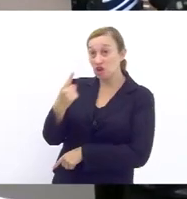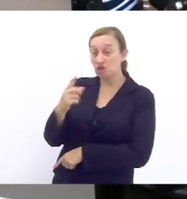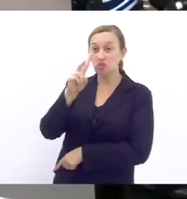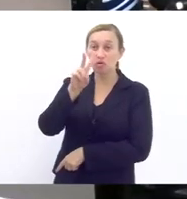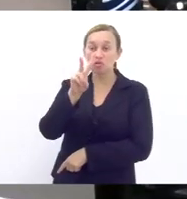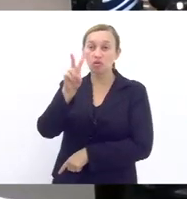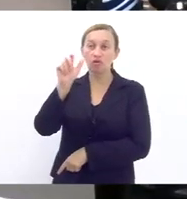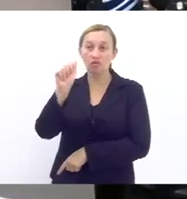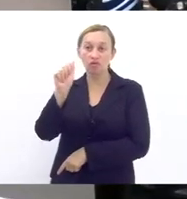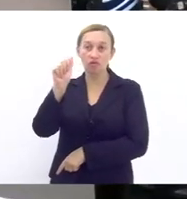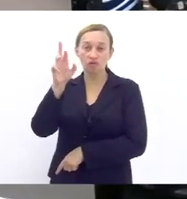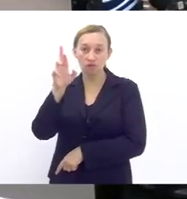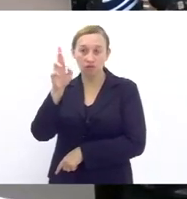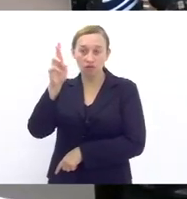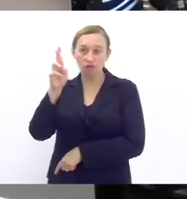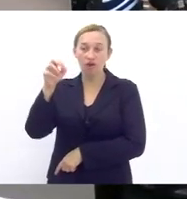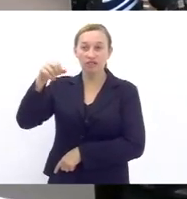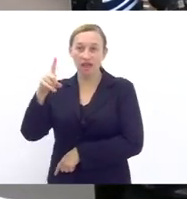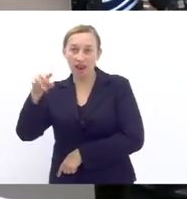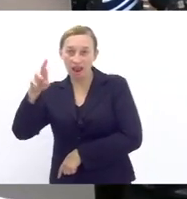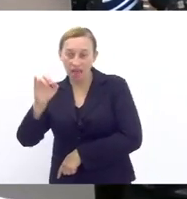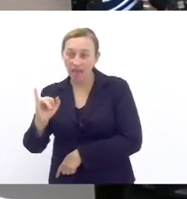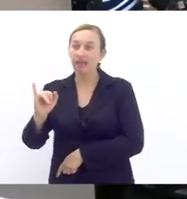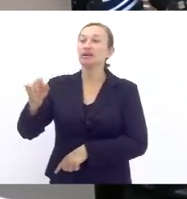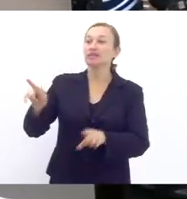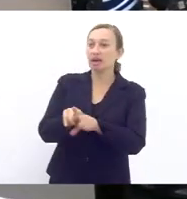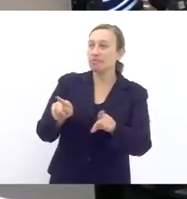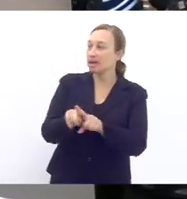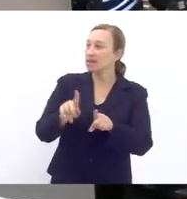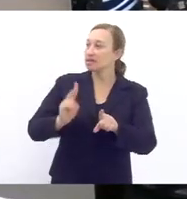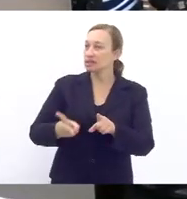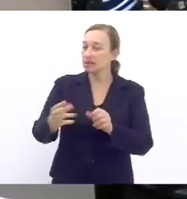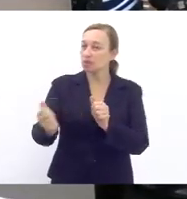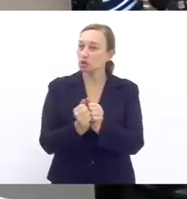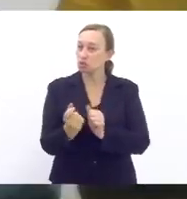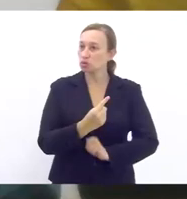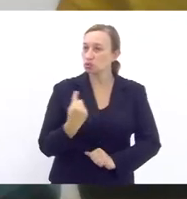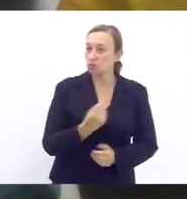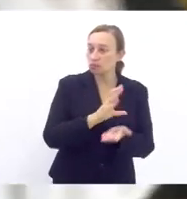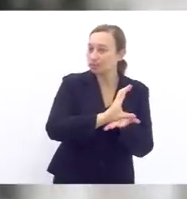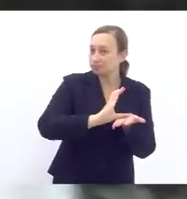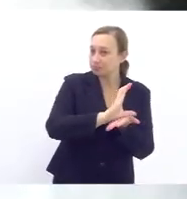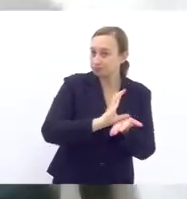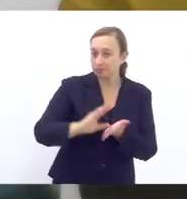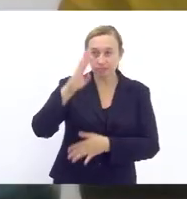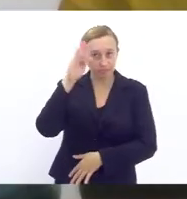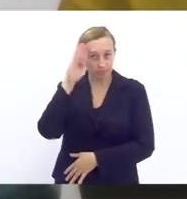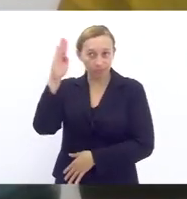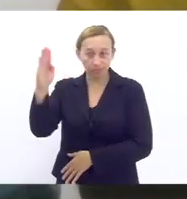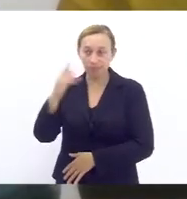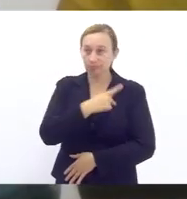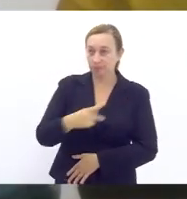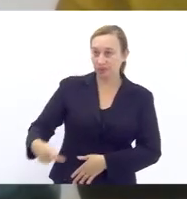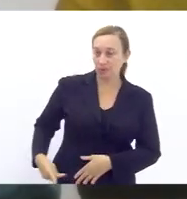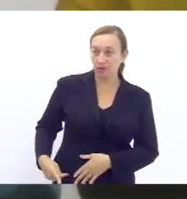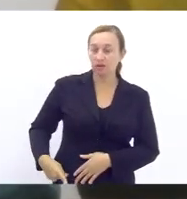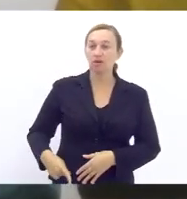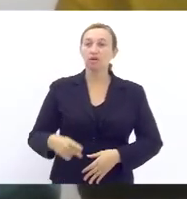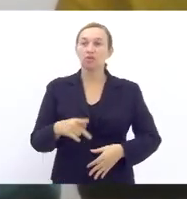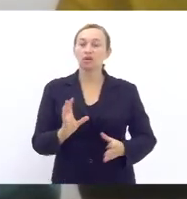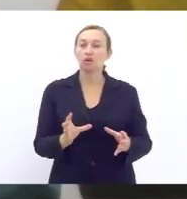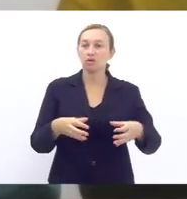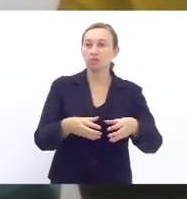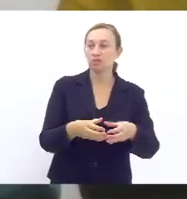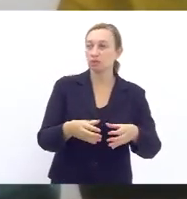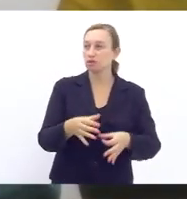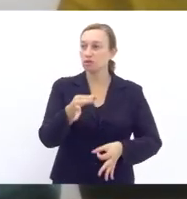Rebelo também tá aqui sempre participa conosco da OAB Conselheiro titular presidente da Comissão de política de drogas